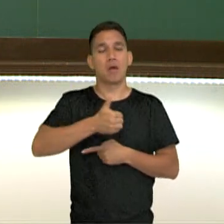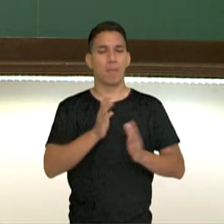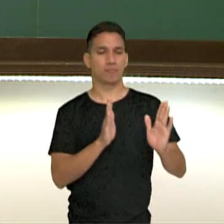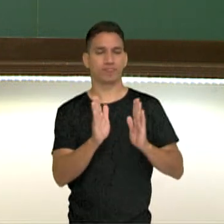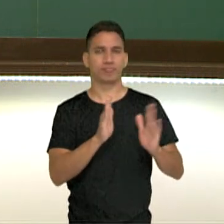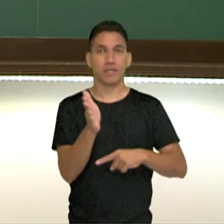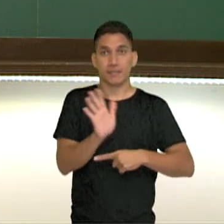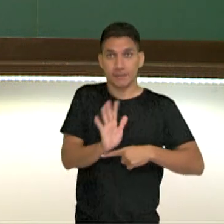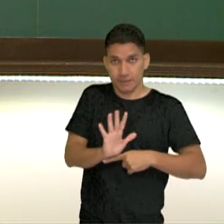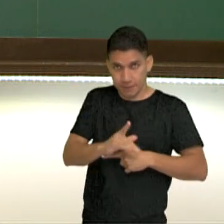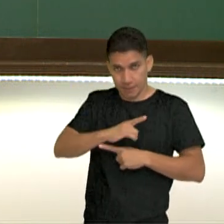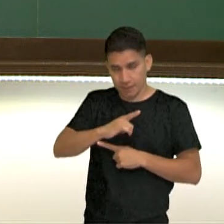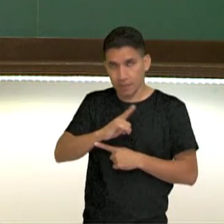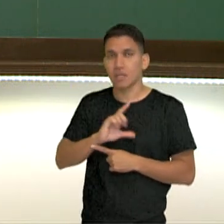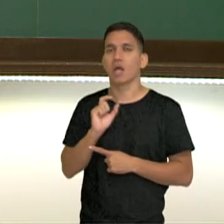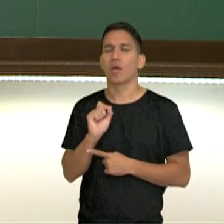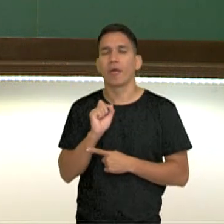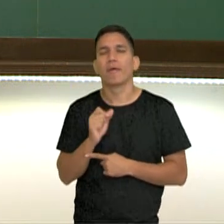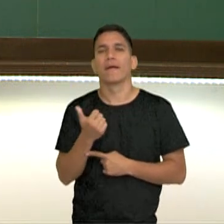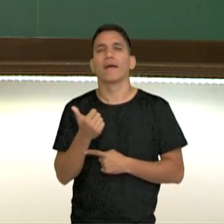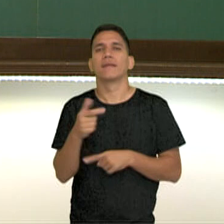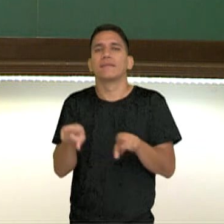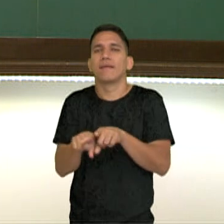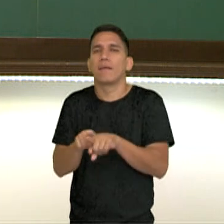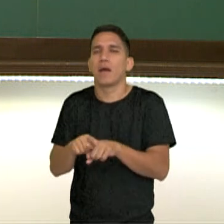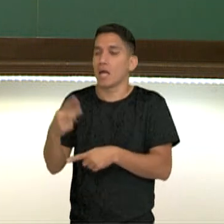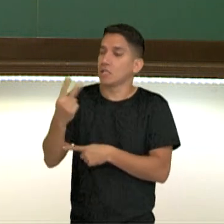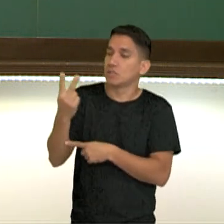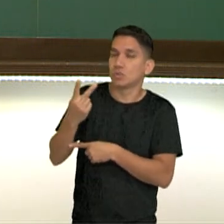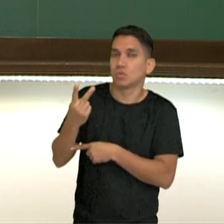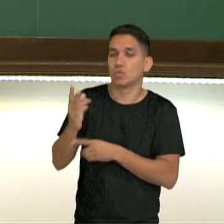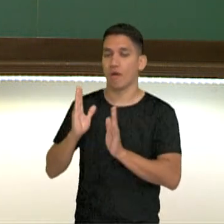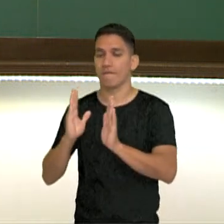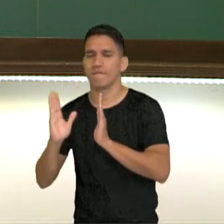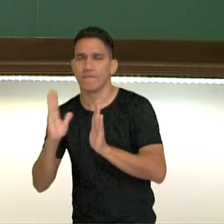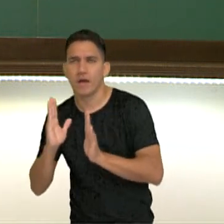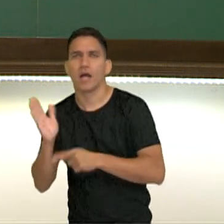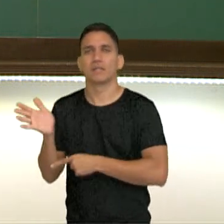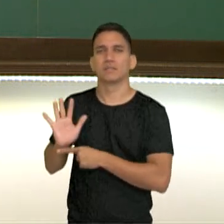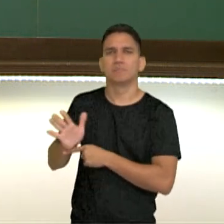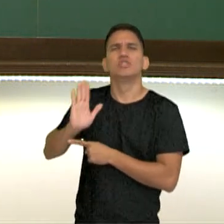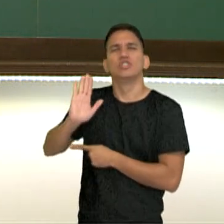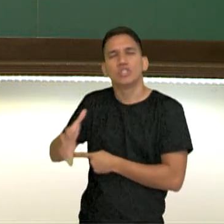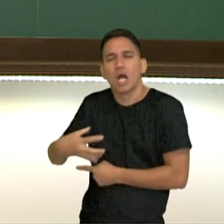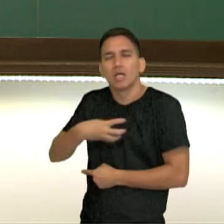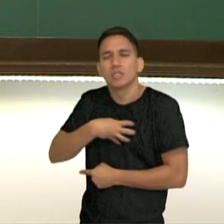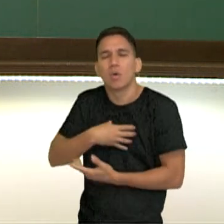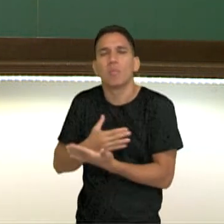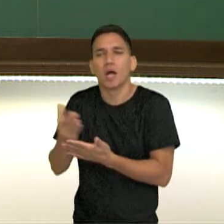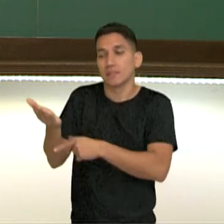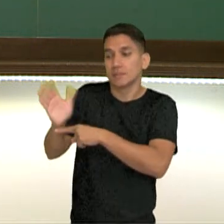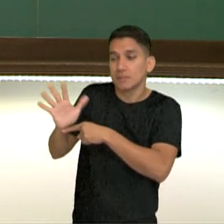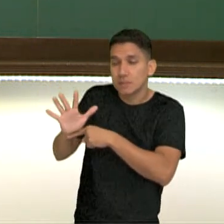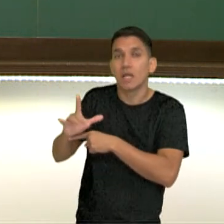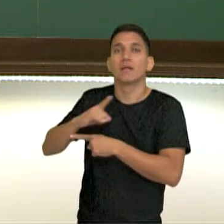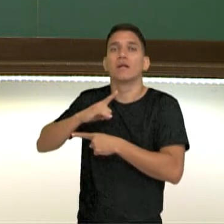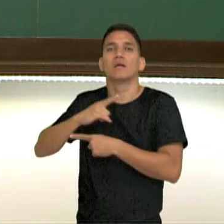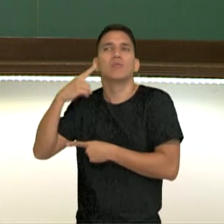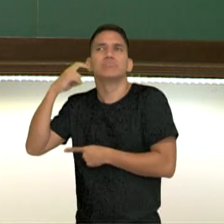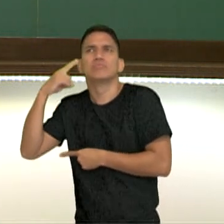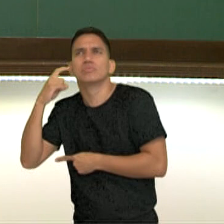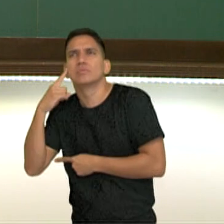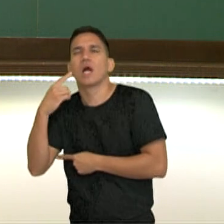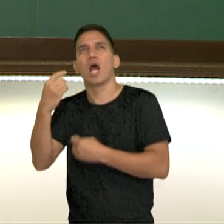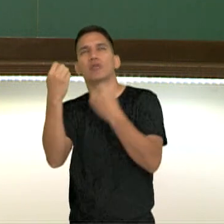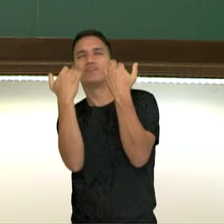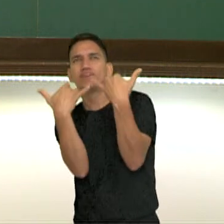cinema, já havíamos passado pela segunda era do cinema, a gente já estava vivendo o cinema com áudio, né, o cinema colorido.